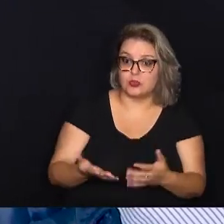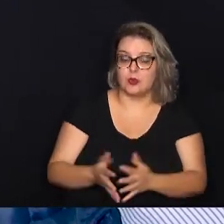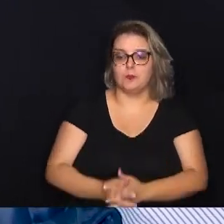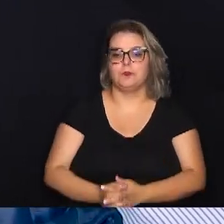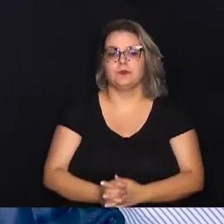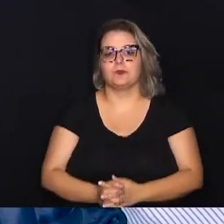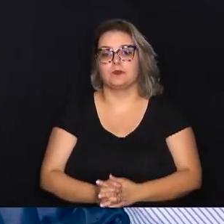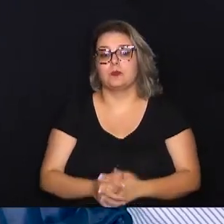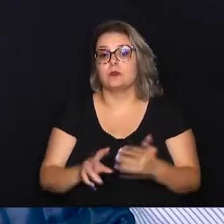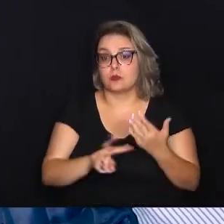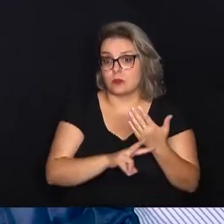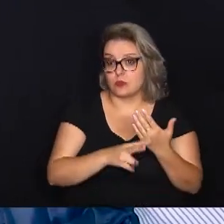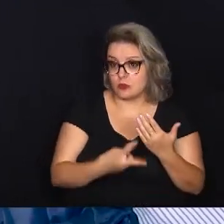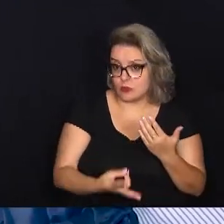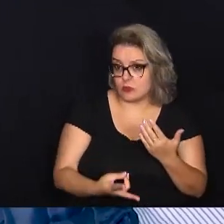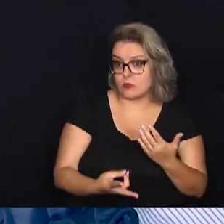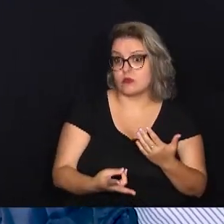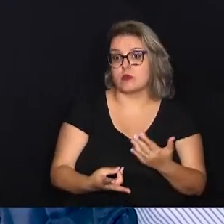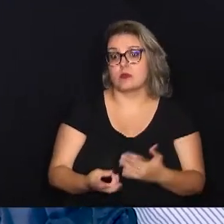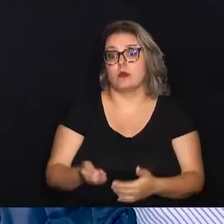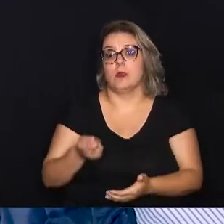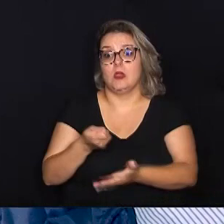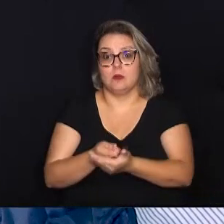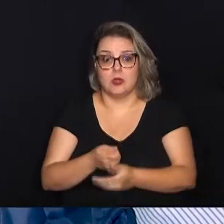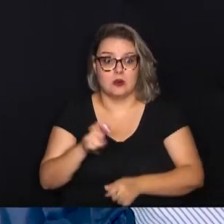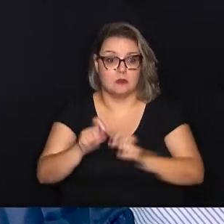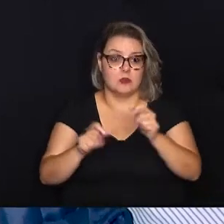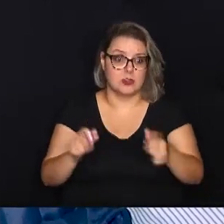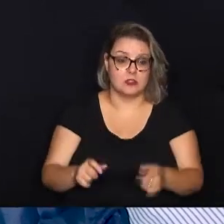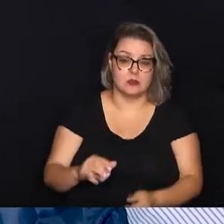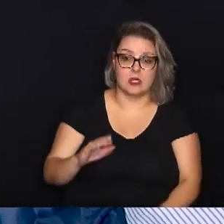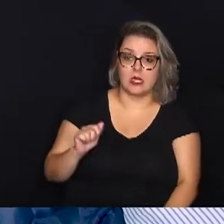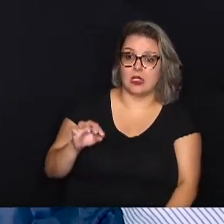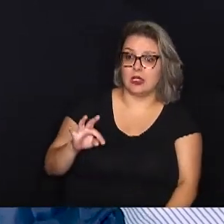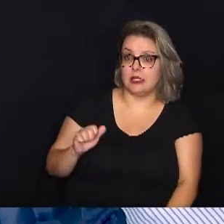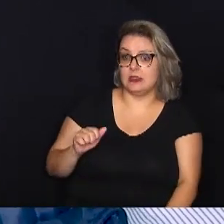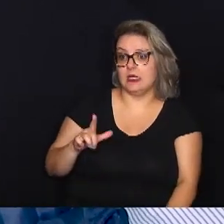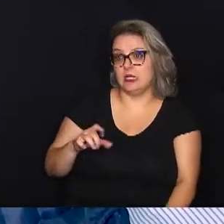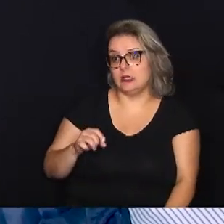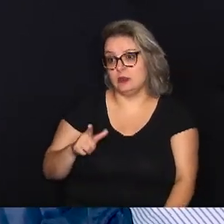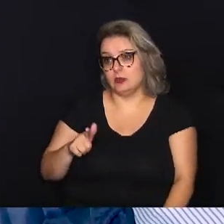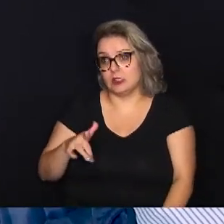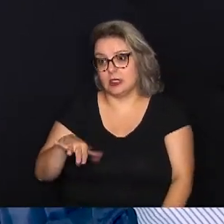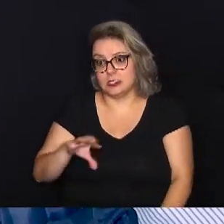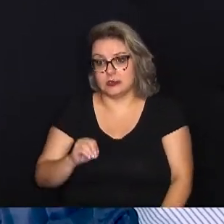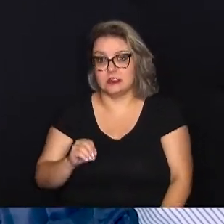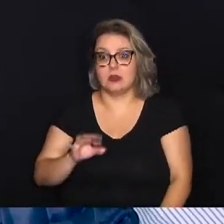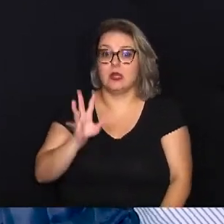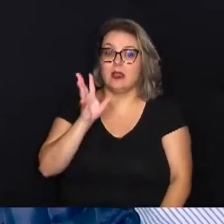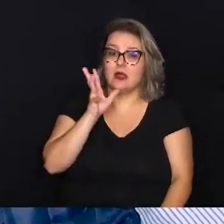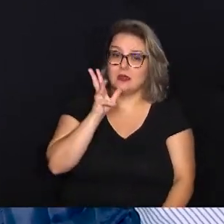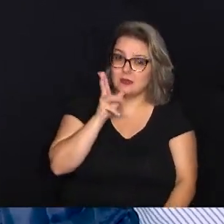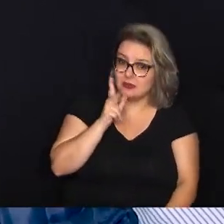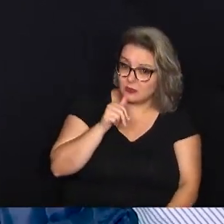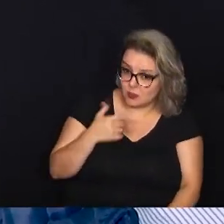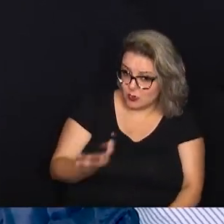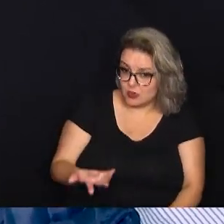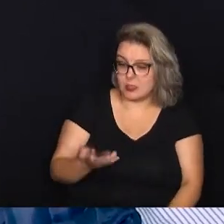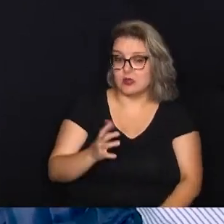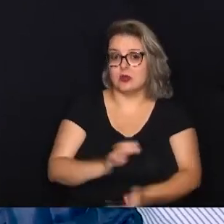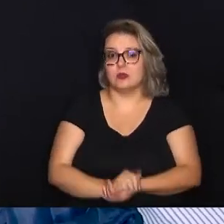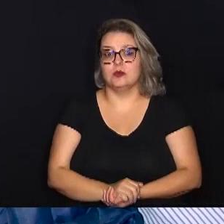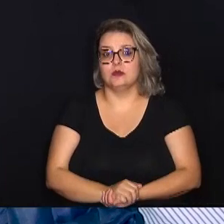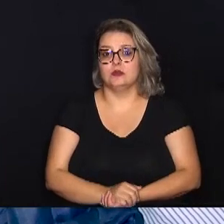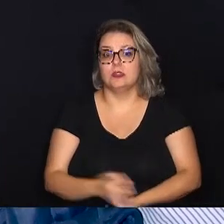financeira. Consequentemente, manter pessoas fazendo catalogação de acervo é demorado, é moroso,